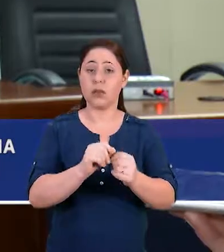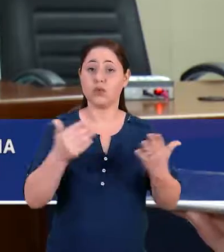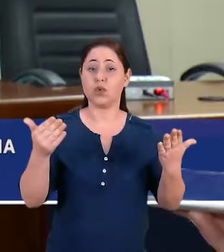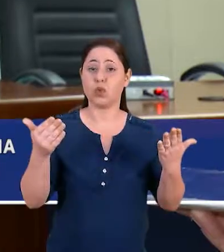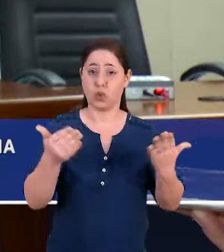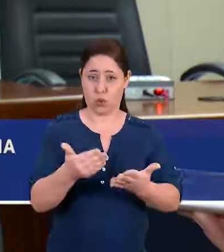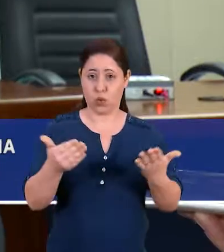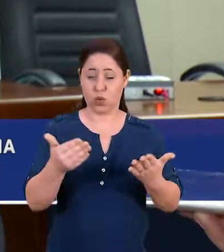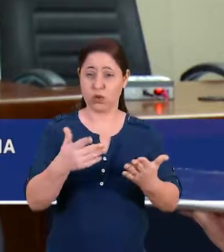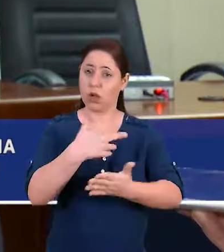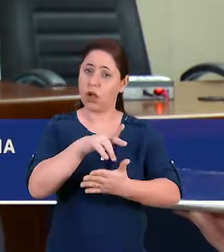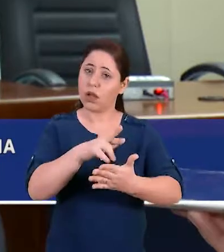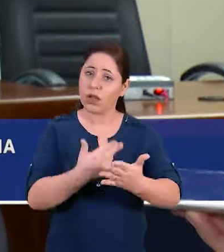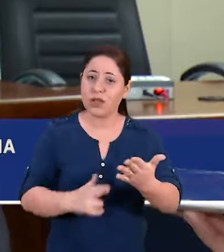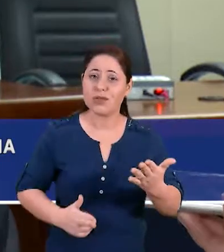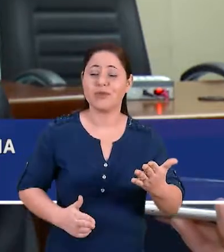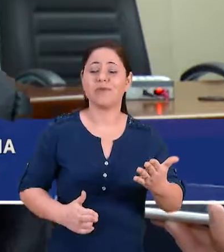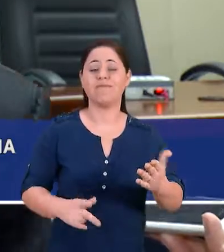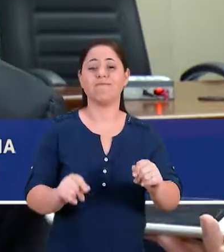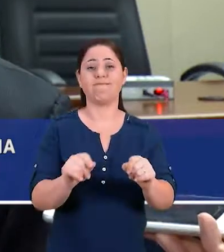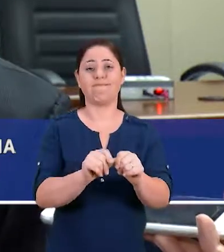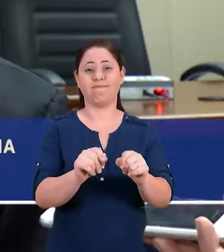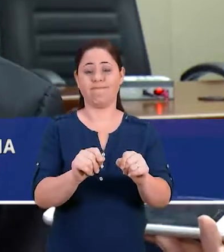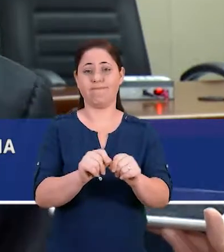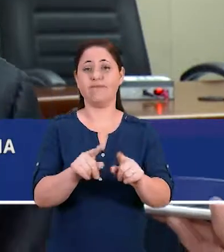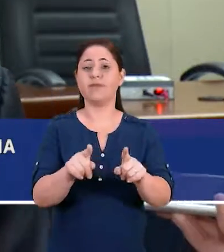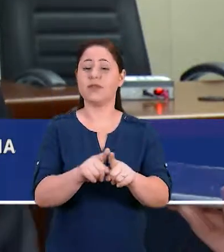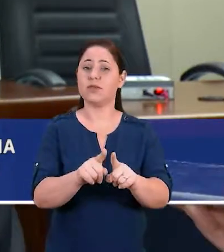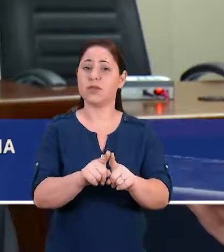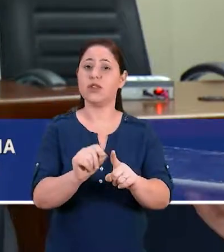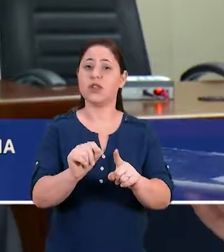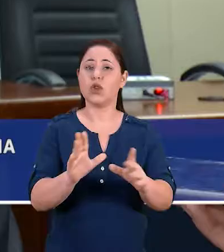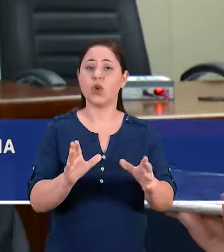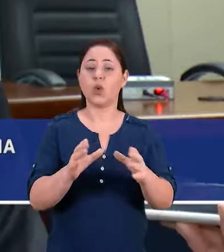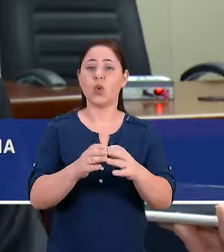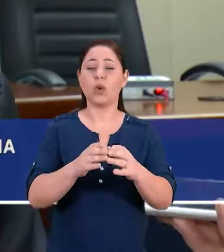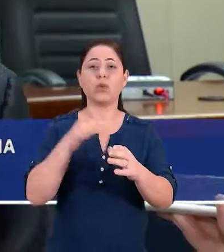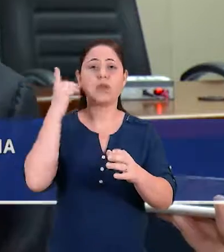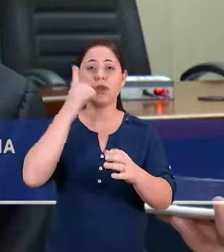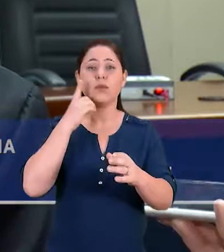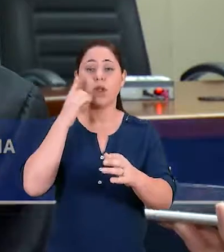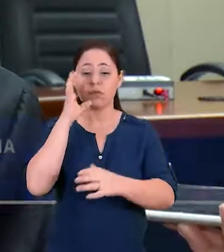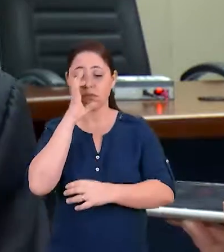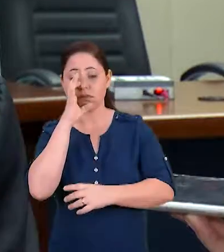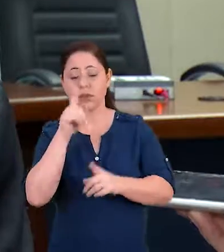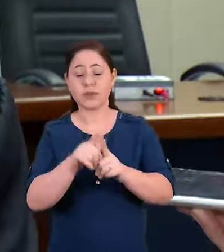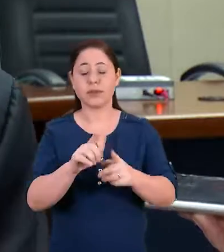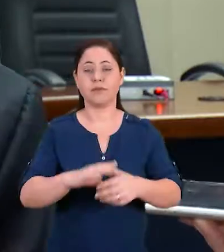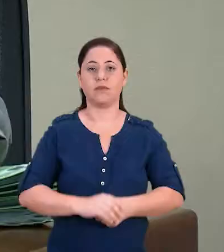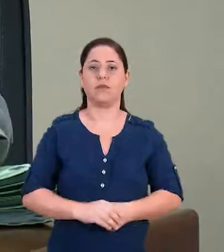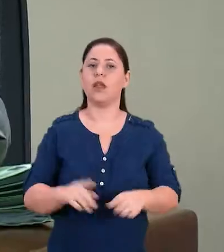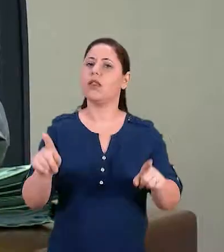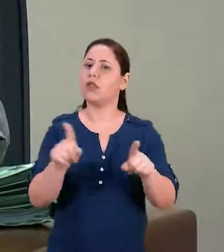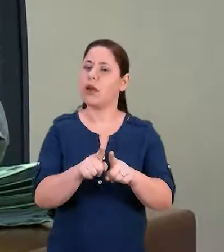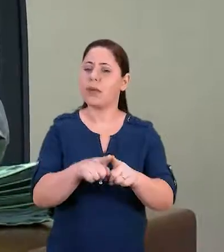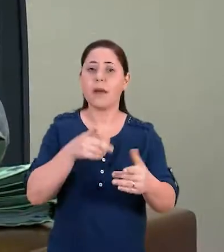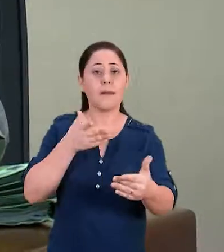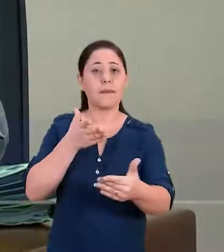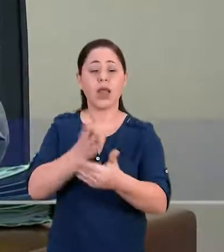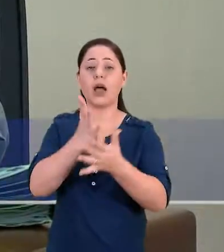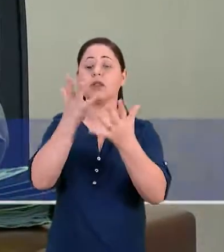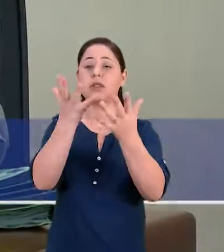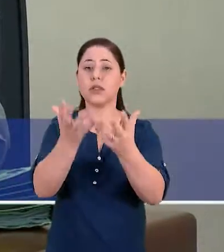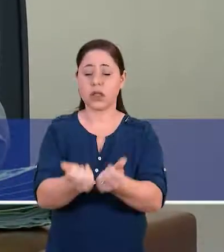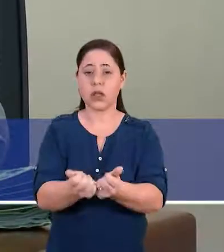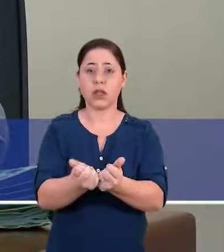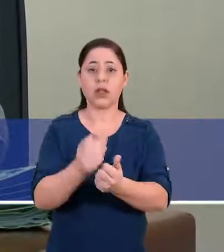nós fizemos a grata relatoria aí para que os outros pares acompanhassem na unanimidade. Também com